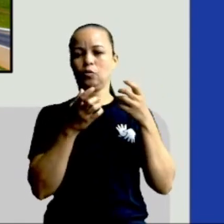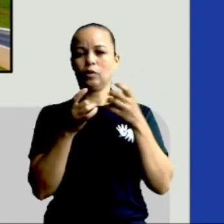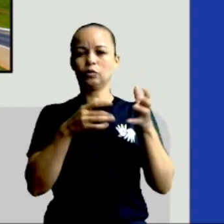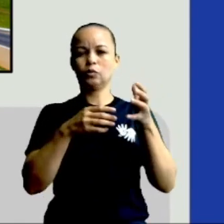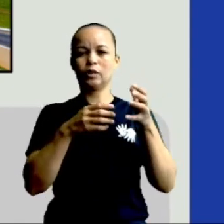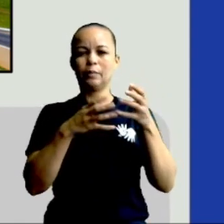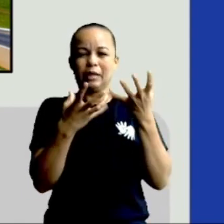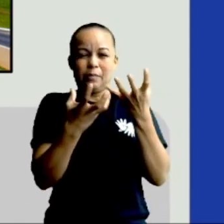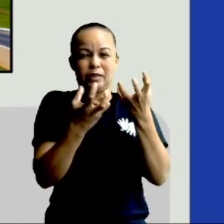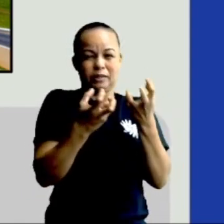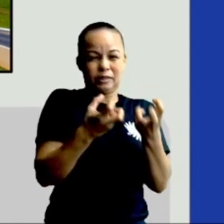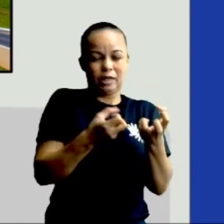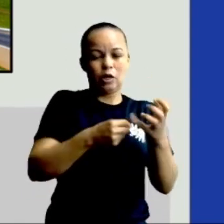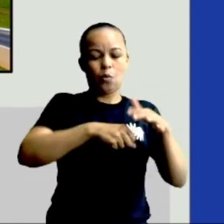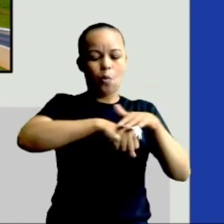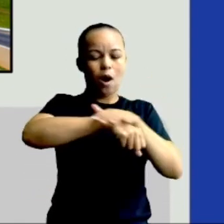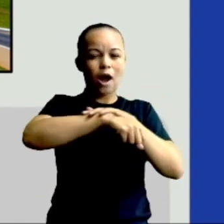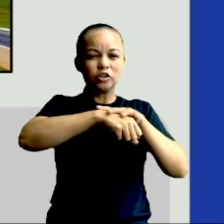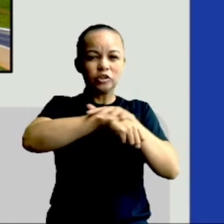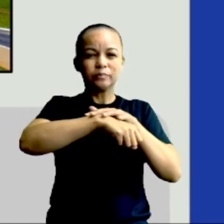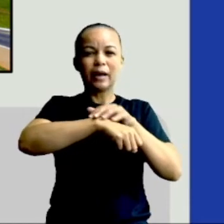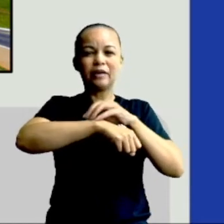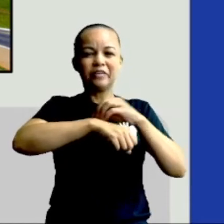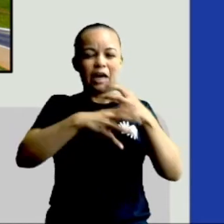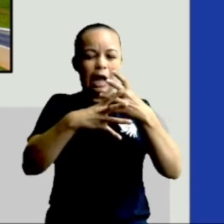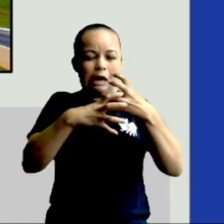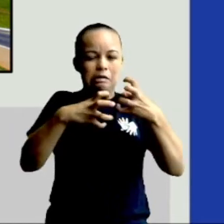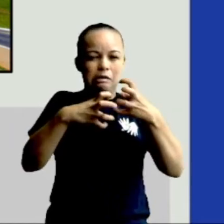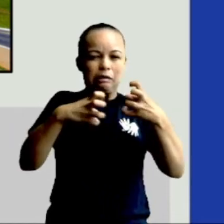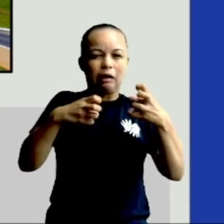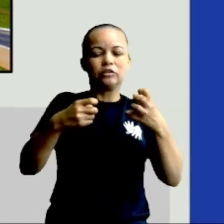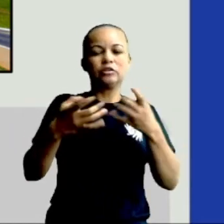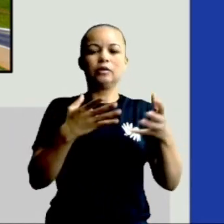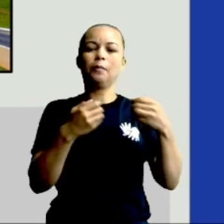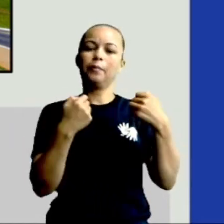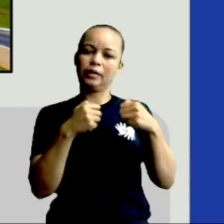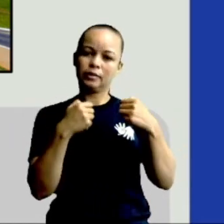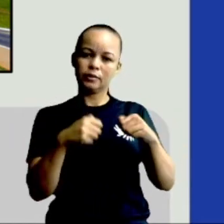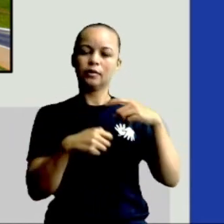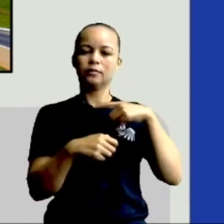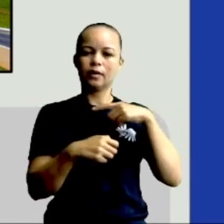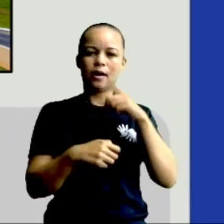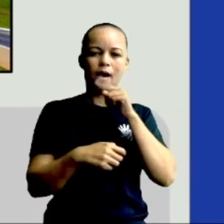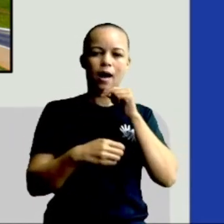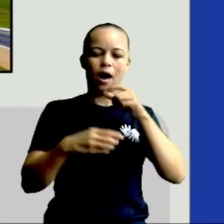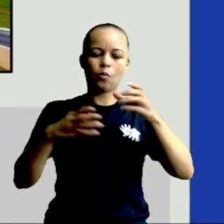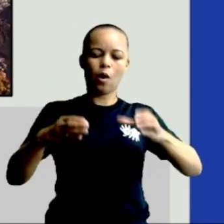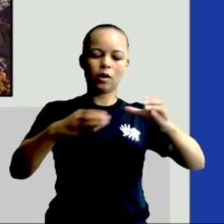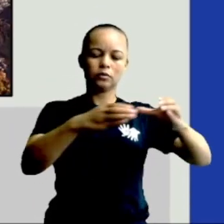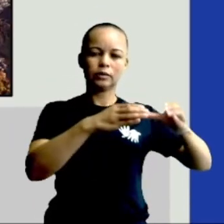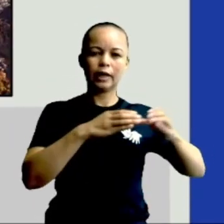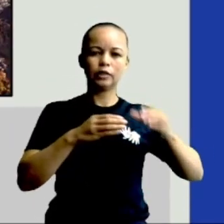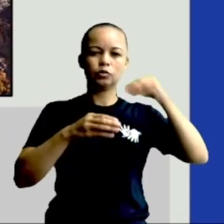da pessoa, sabia? É preciso botar bacia de água, às vezes dentro de casa, para